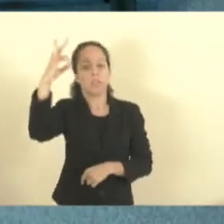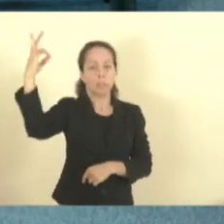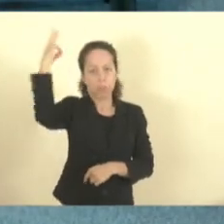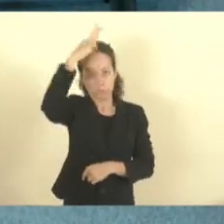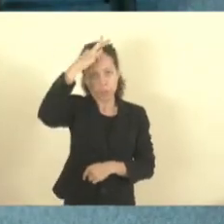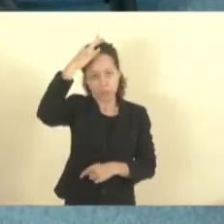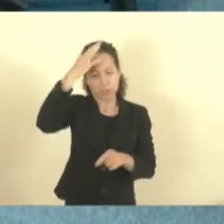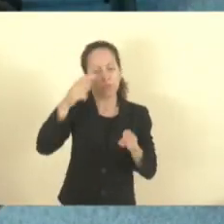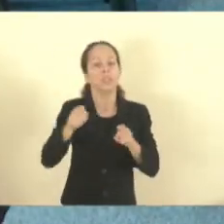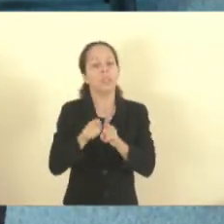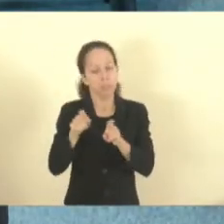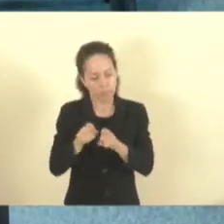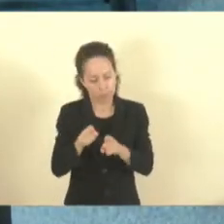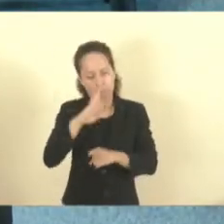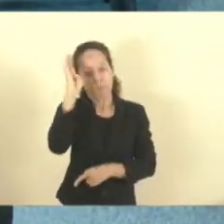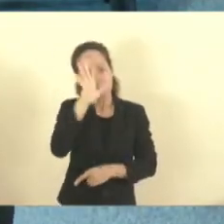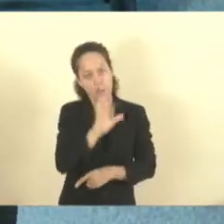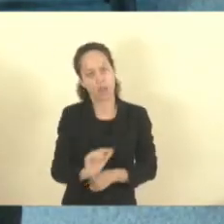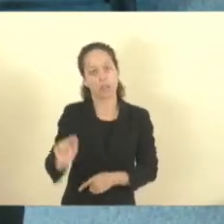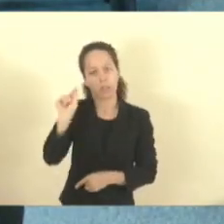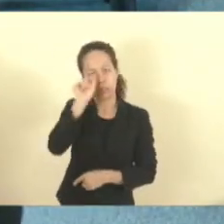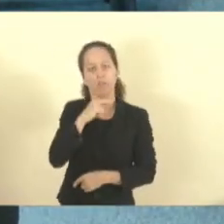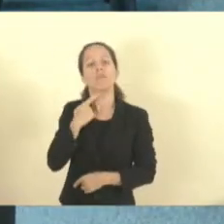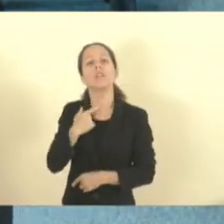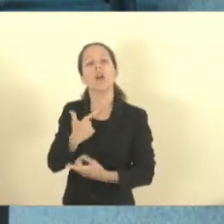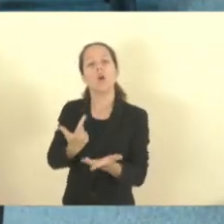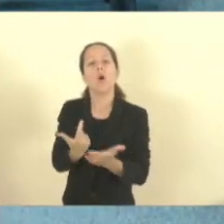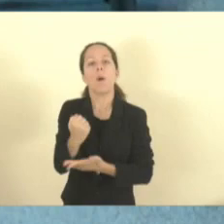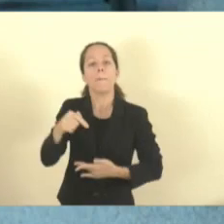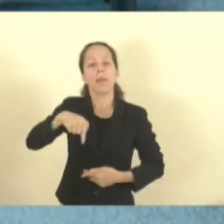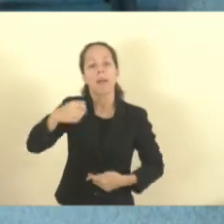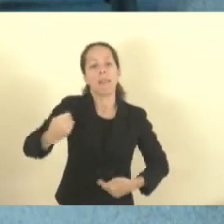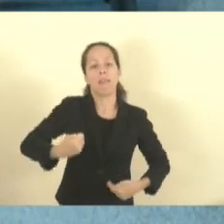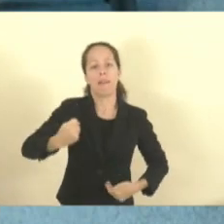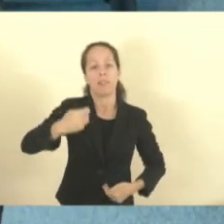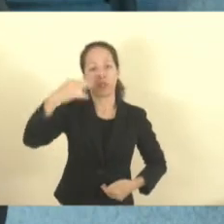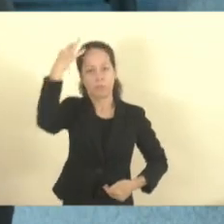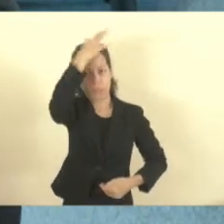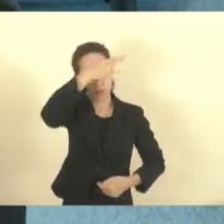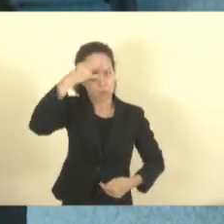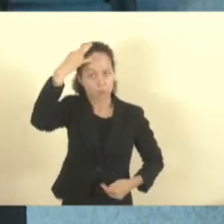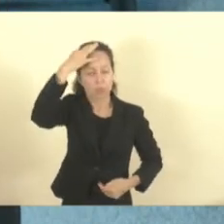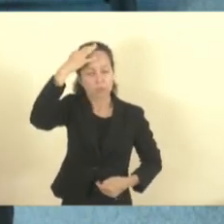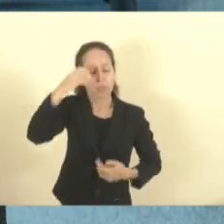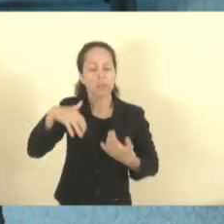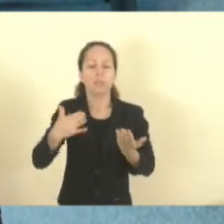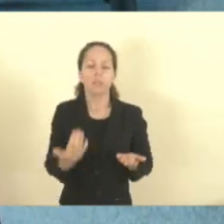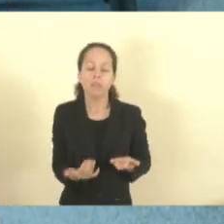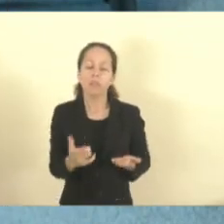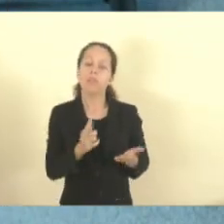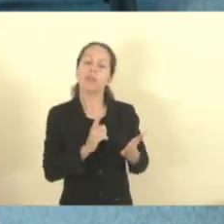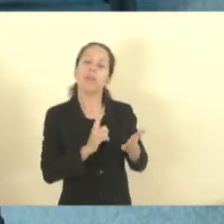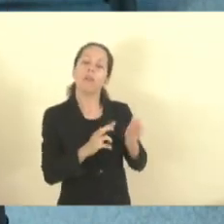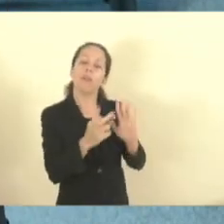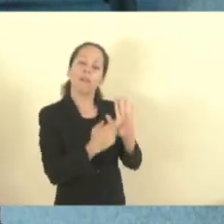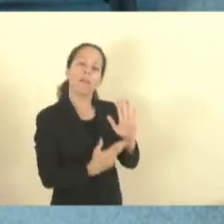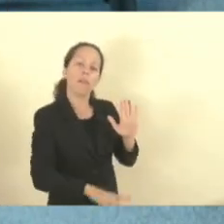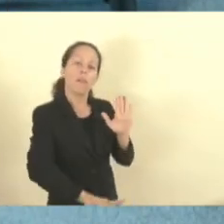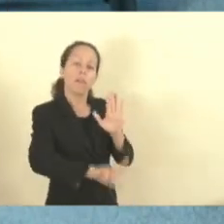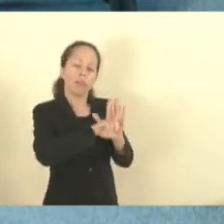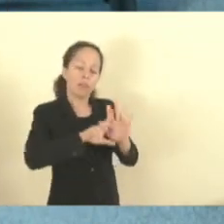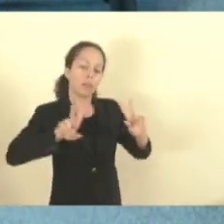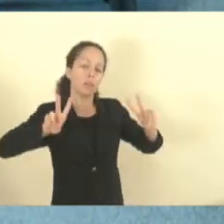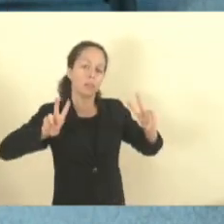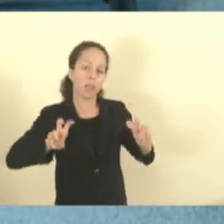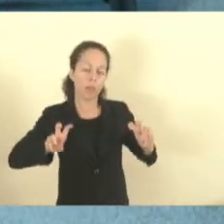Espírito Santo. Portanto, senhor presidente, na Comissão de Constituição e Justiça, eu relato pela constitucionalidade, legalidade, boa técnica legislativa da